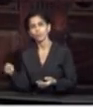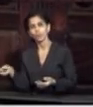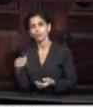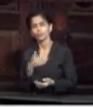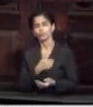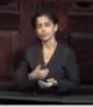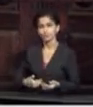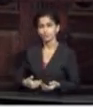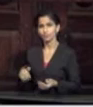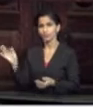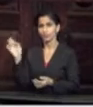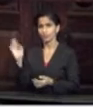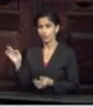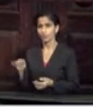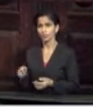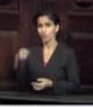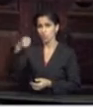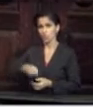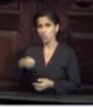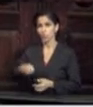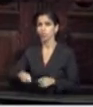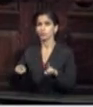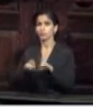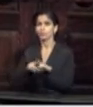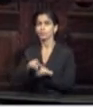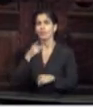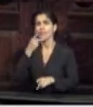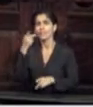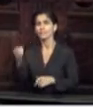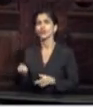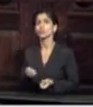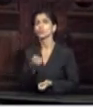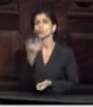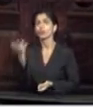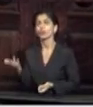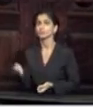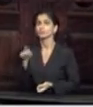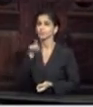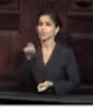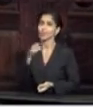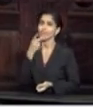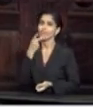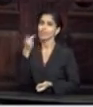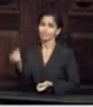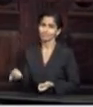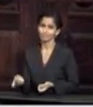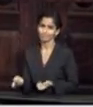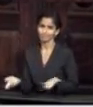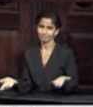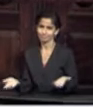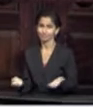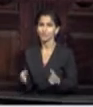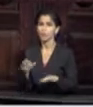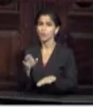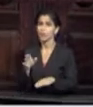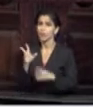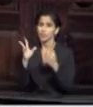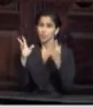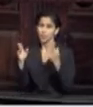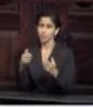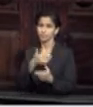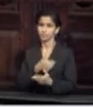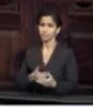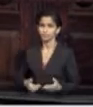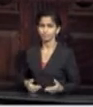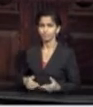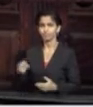federal obriga a venda e ele diz quanto vale a SEDAI. O mesmo governo federal,